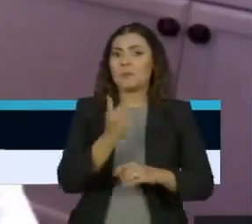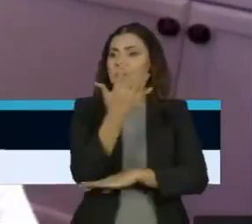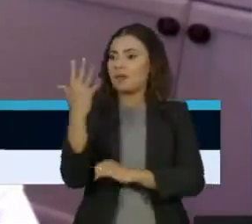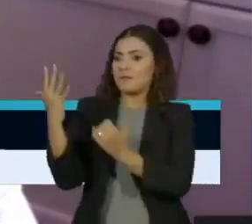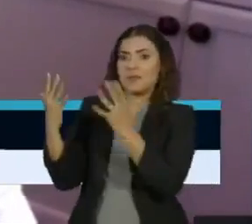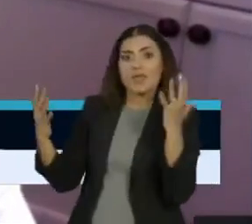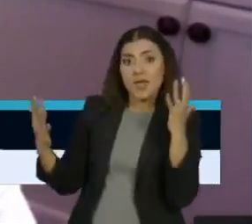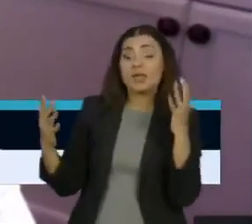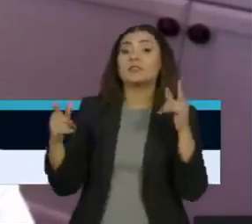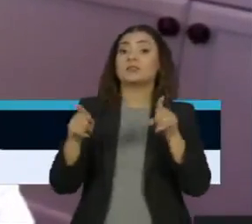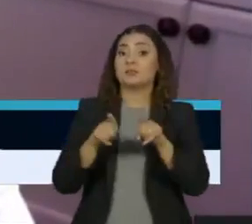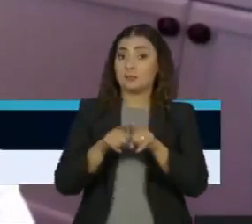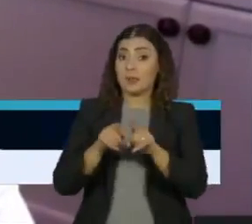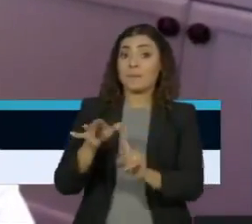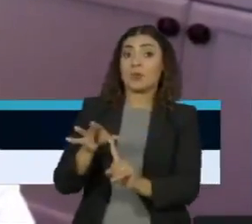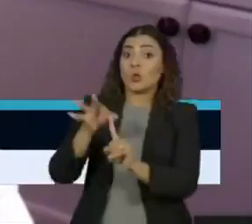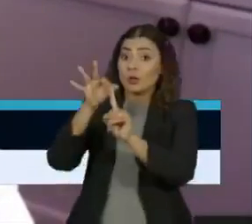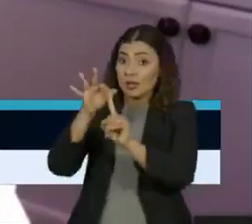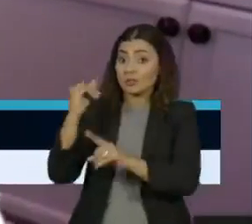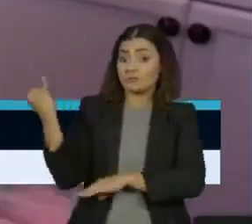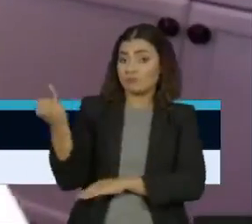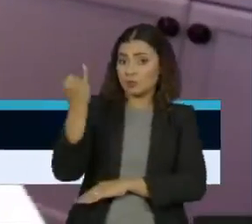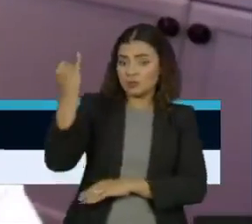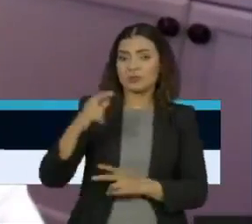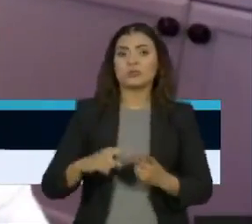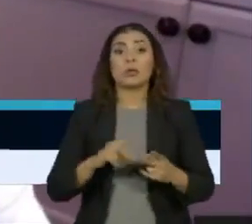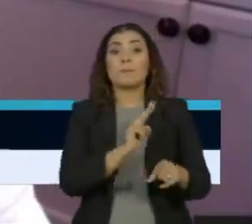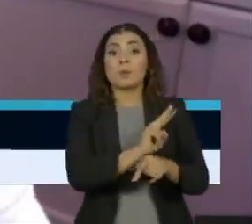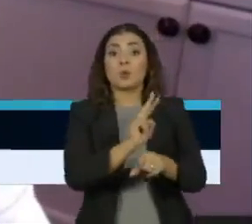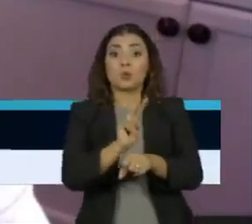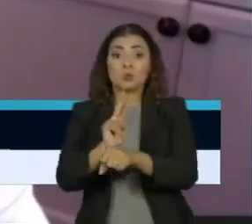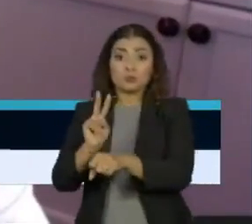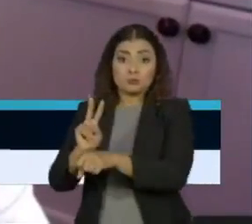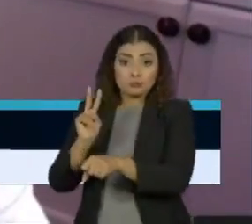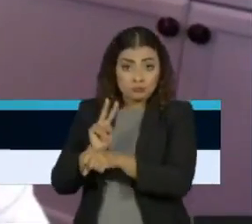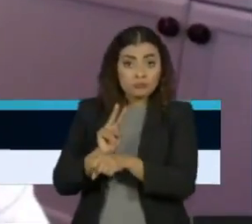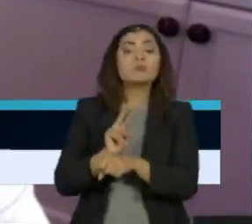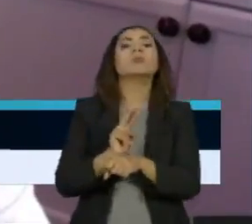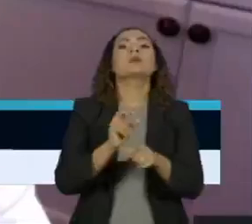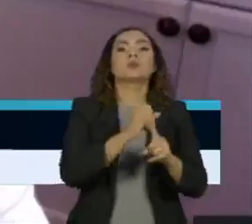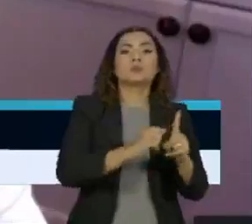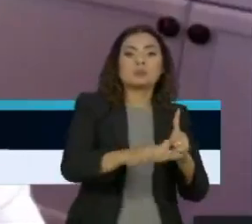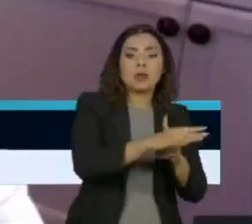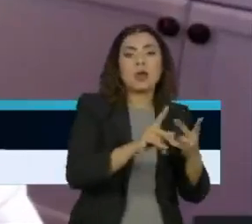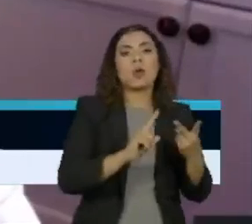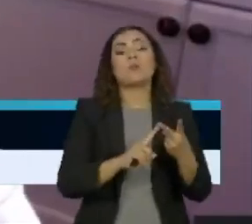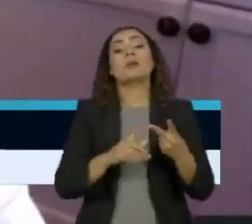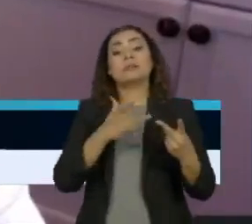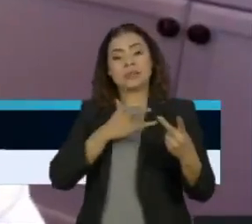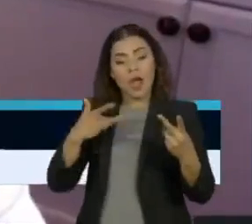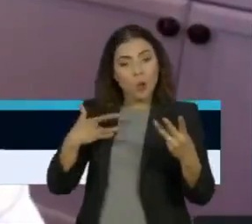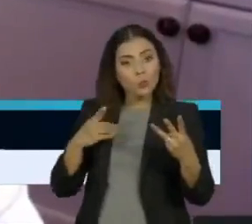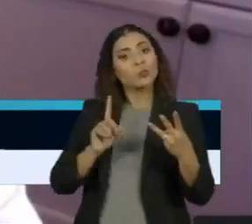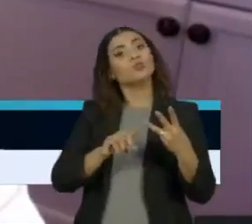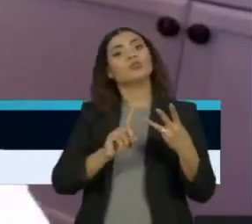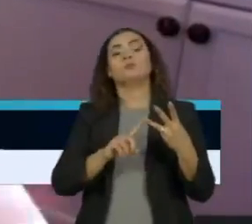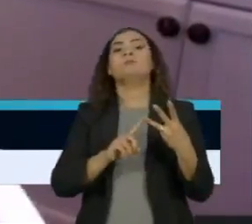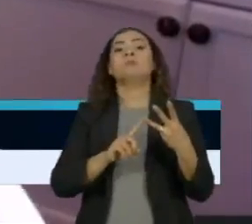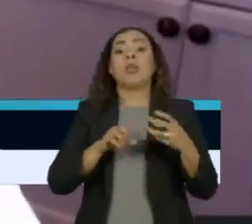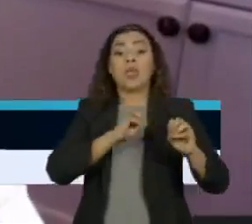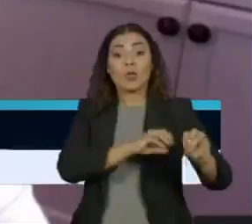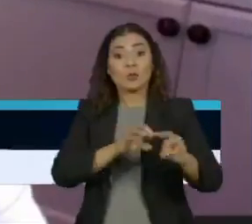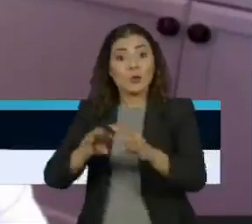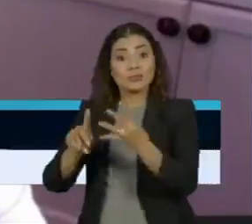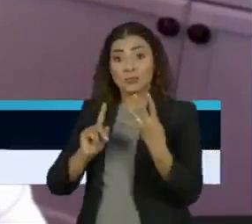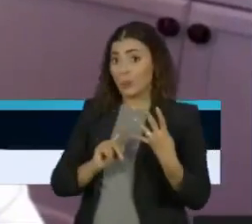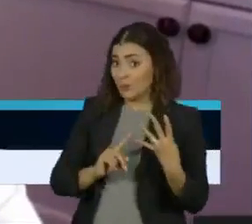ambiente despontando como uma prioridade fundamental, proteção social despontando como outra, saúde como uma terceira,